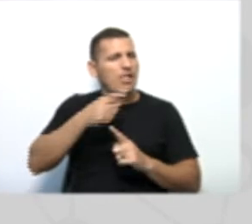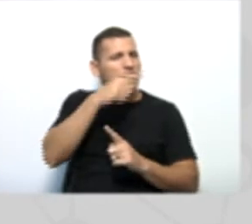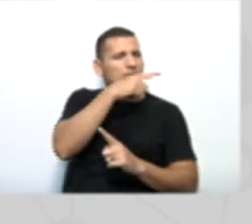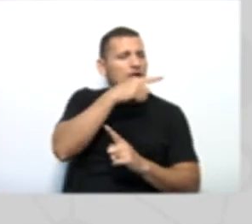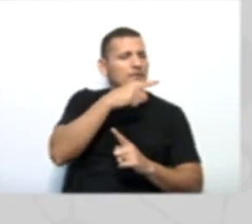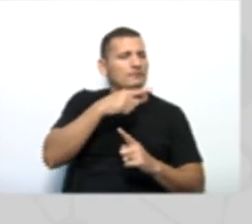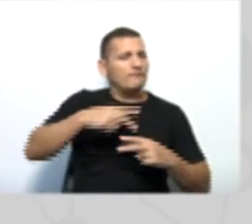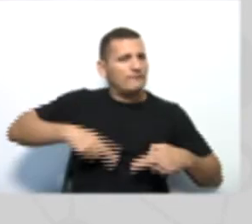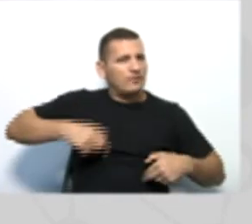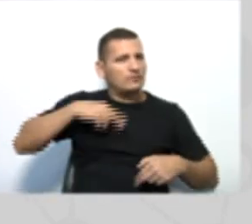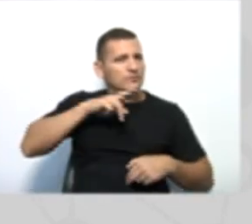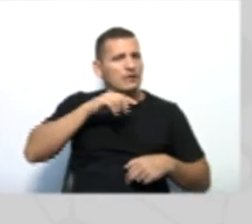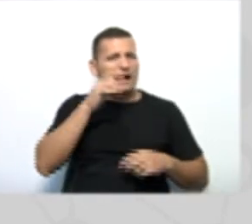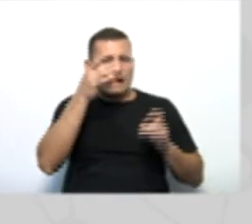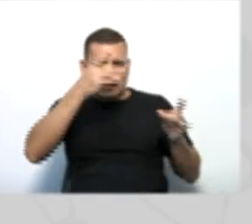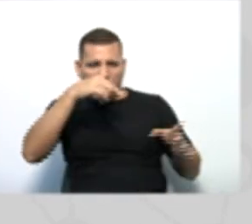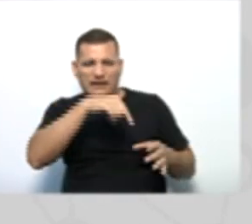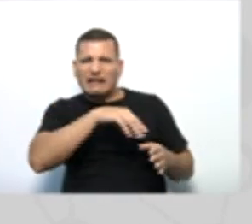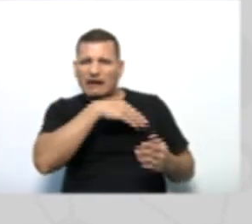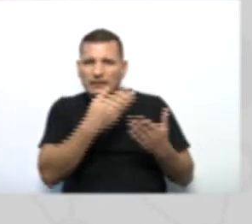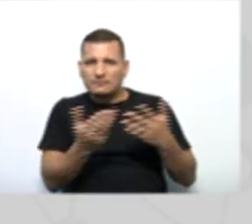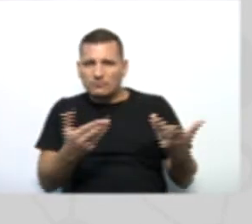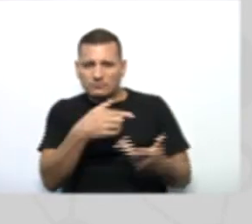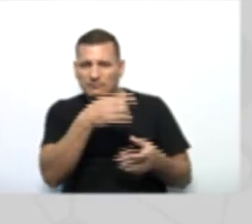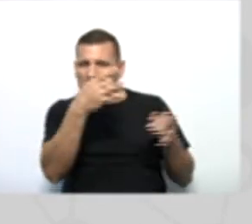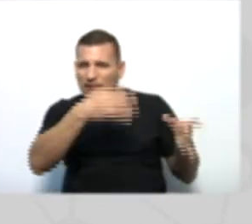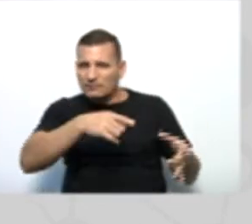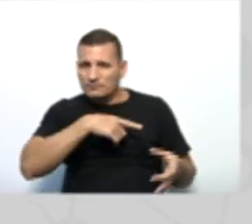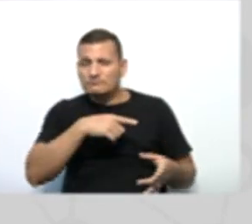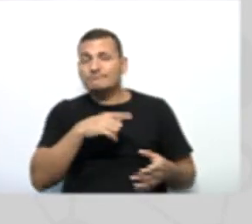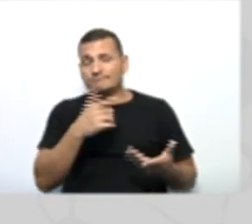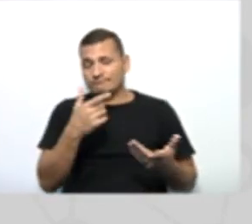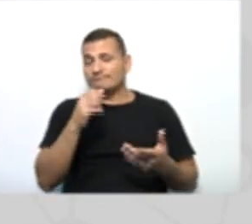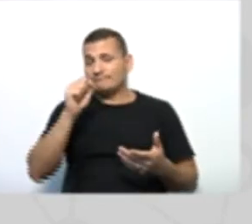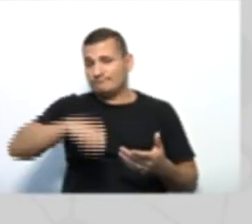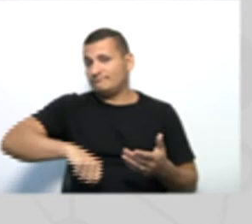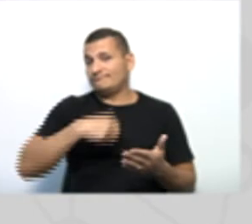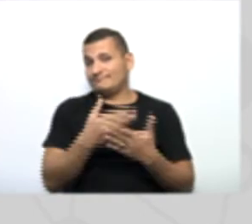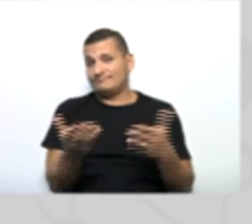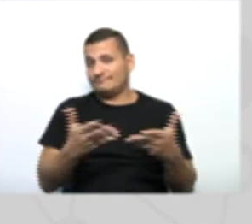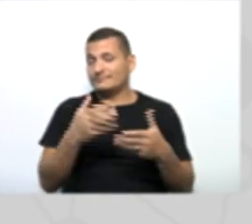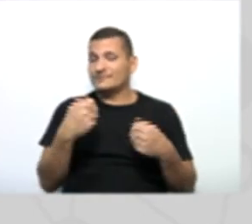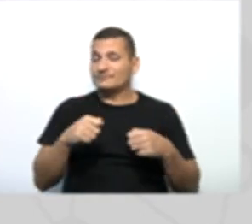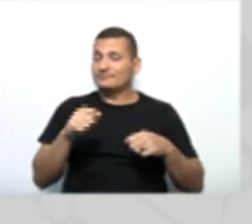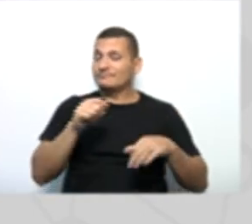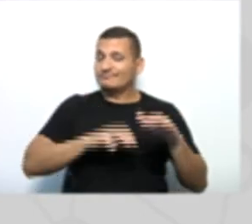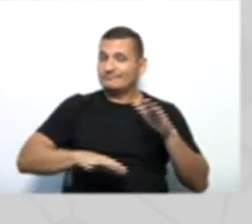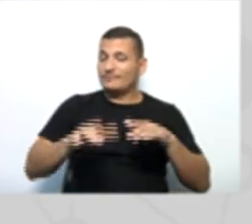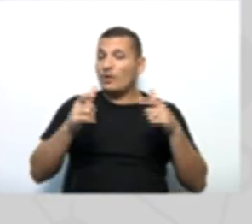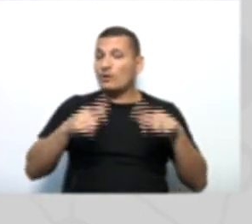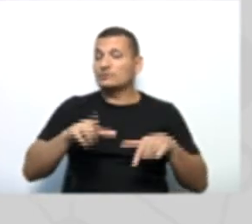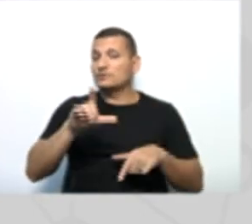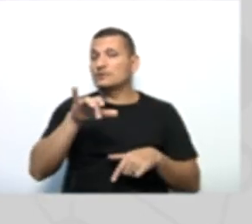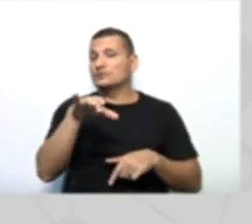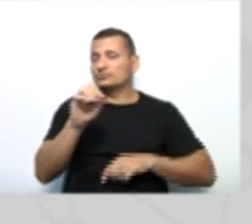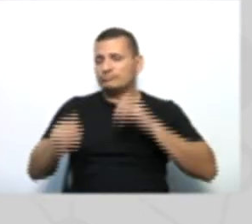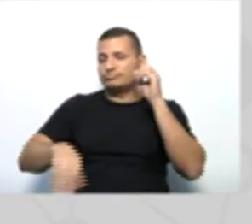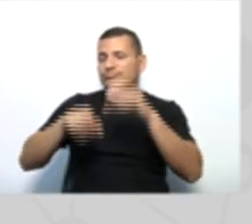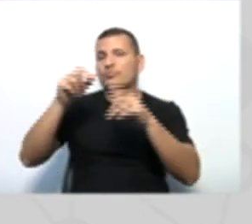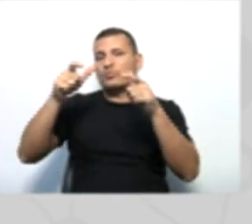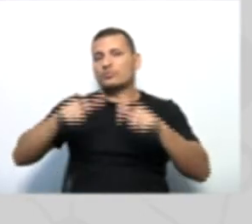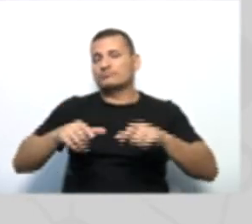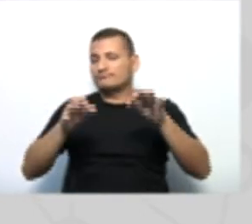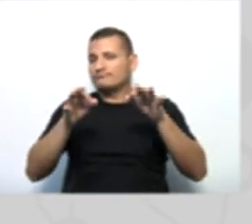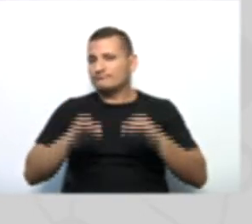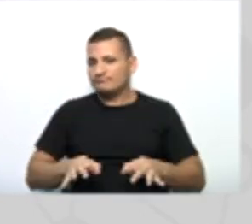ainda tá lá, né? Tá lá ainda, tá, realmente, olha só, né? Tem que tomar cuidado, então, saber onde descartar todo esse material, tá